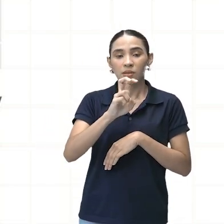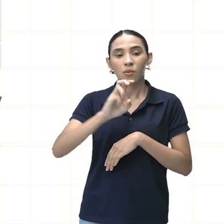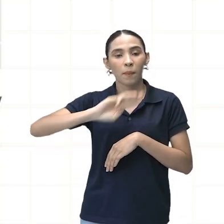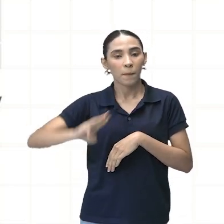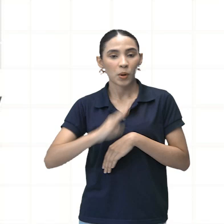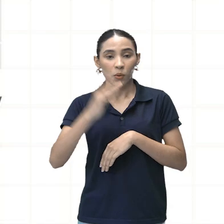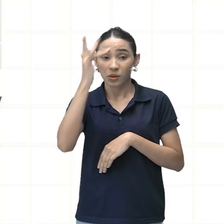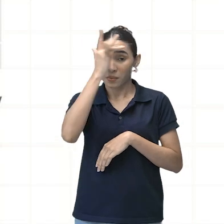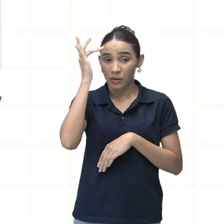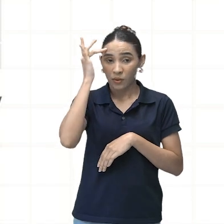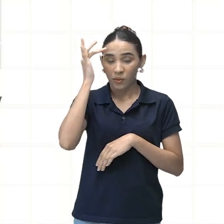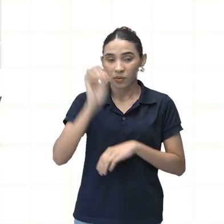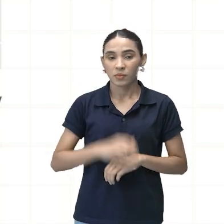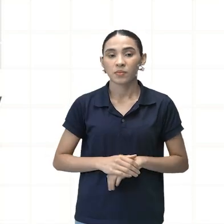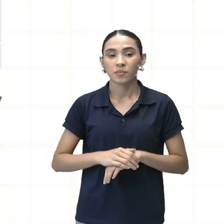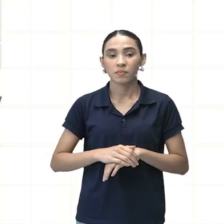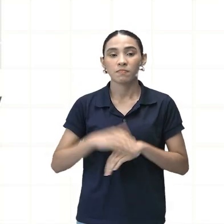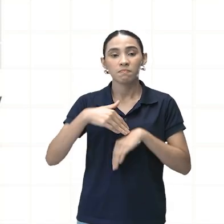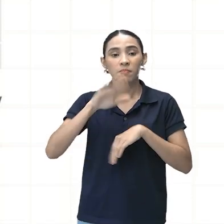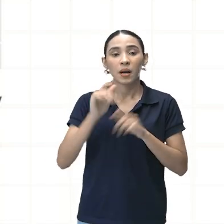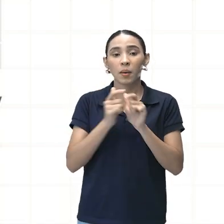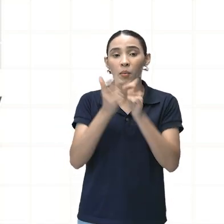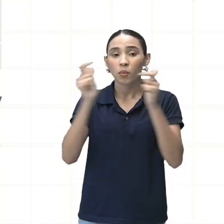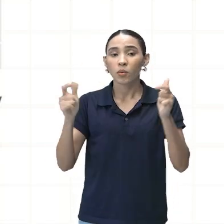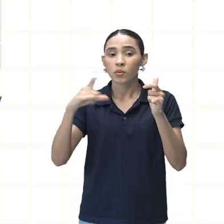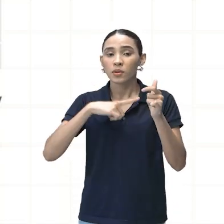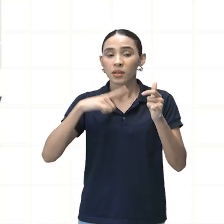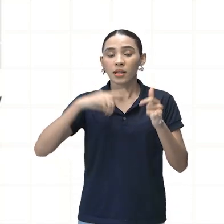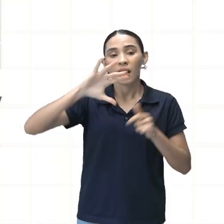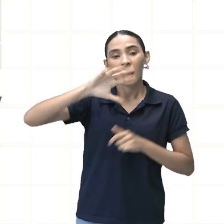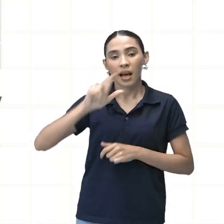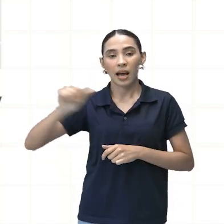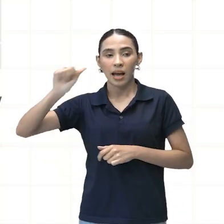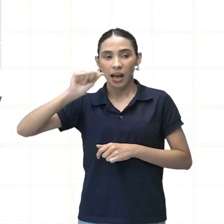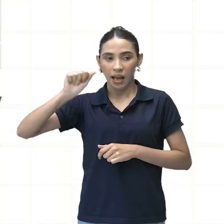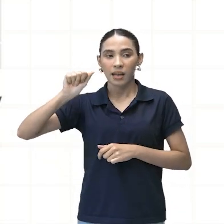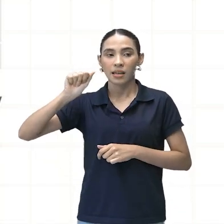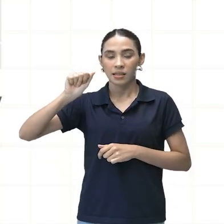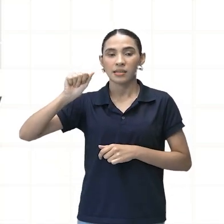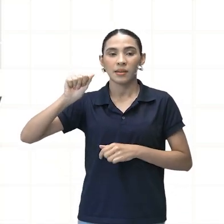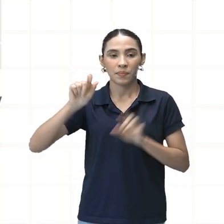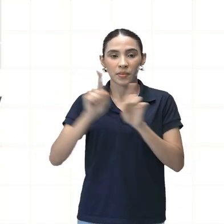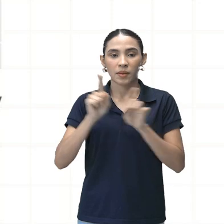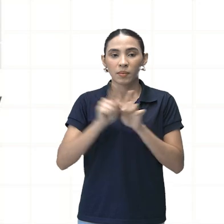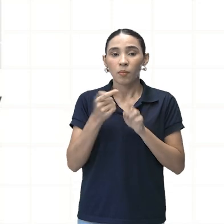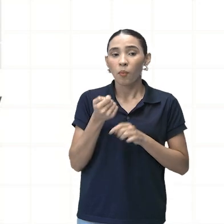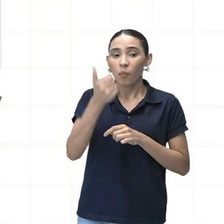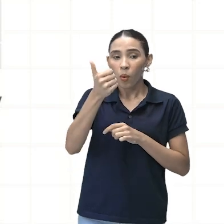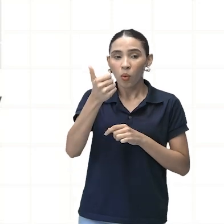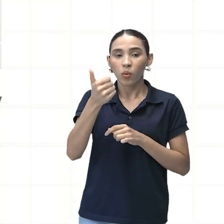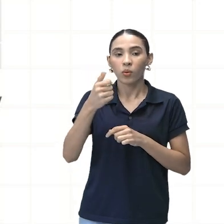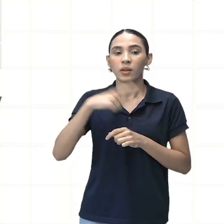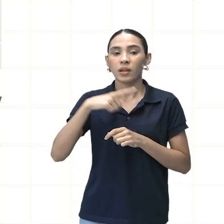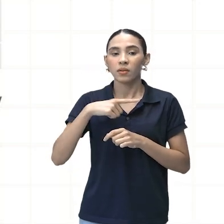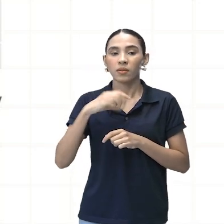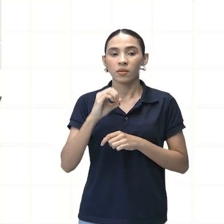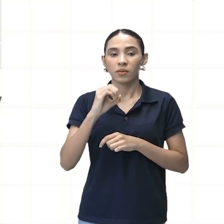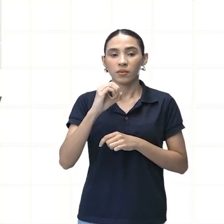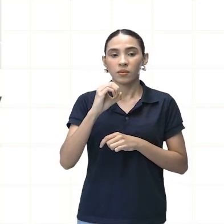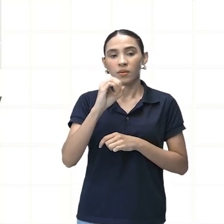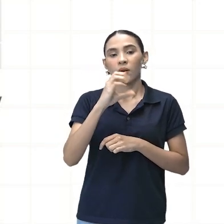habitantes, certo? Continente mais populoso que a gente tem, a Ásia, certo? Continente menos populoso que a gente tem,